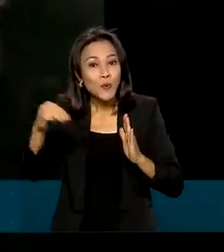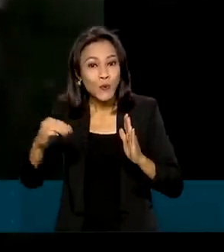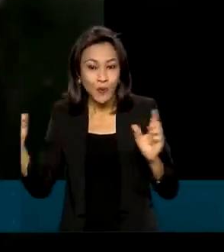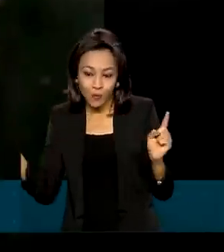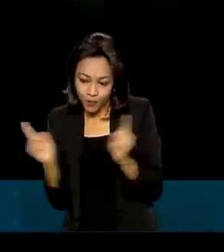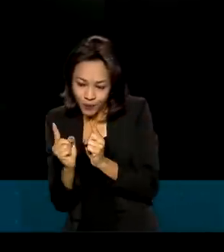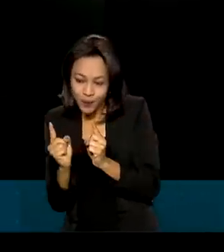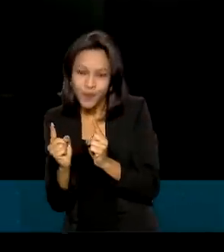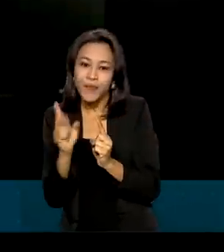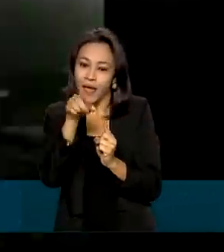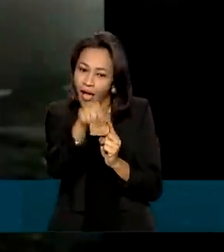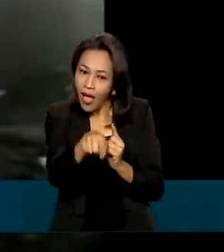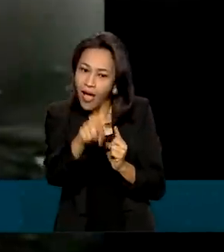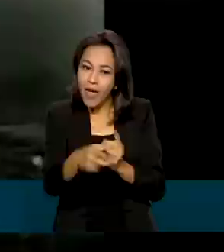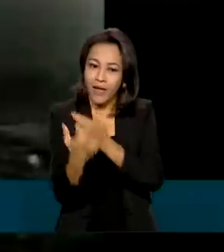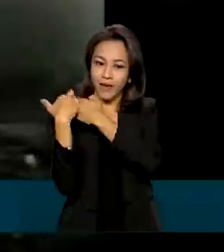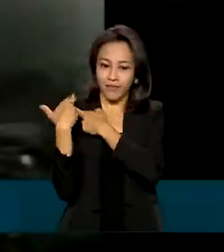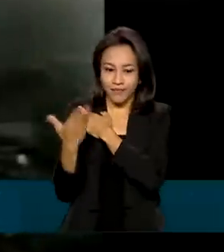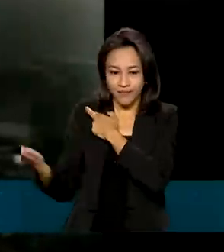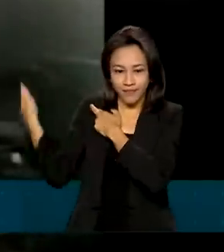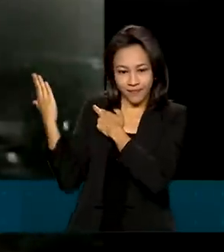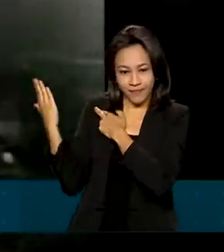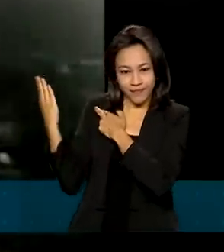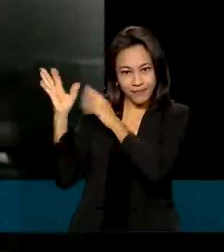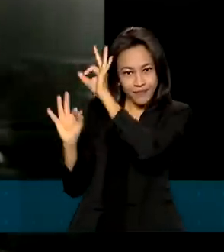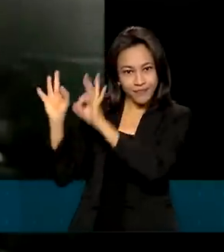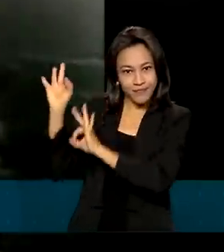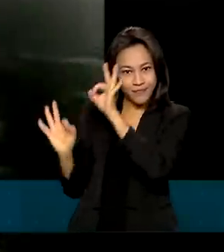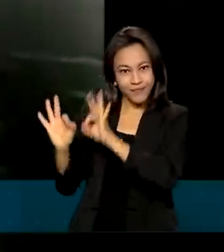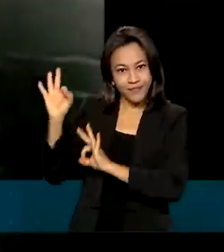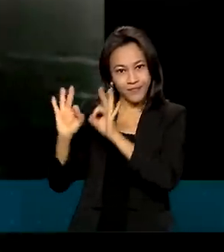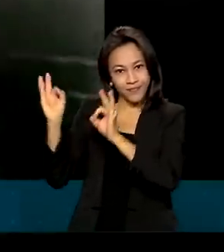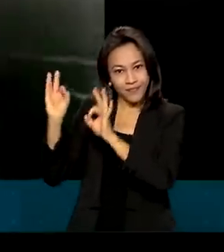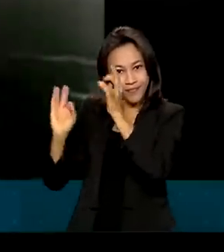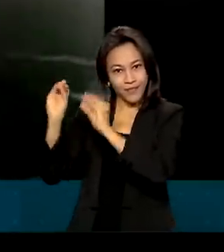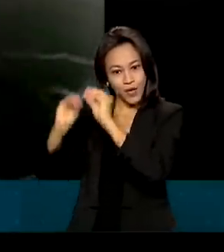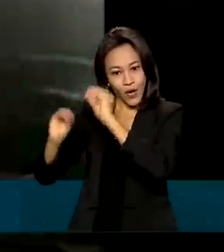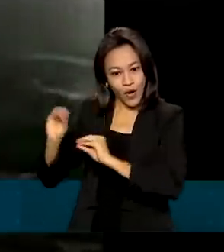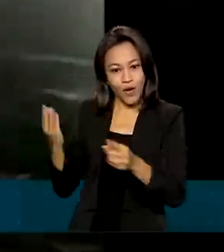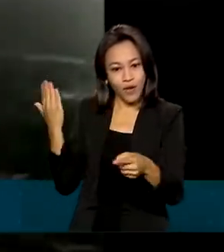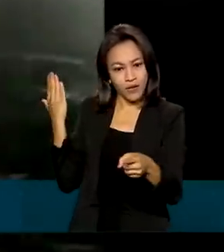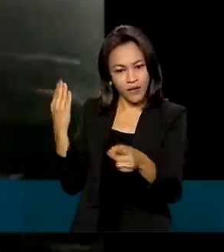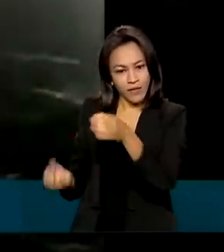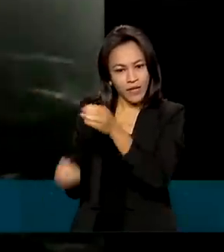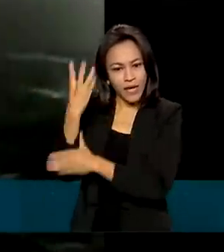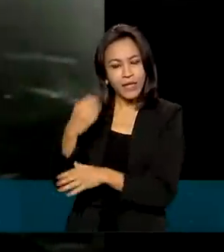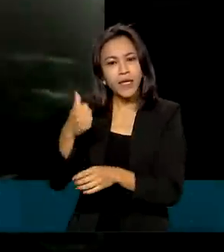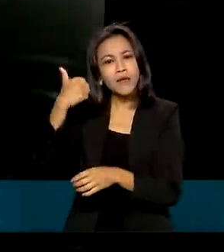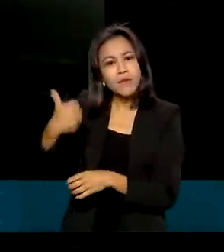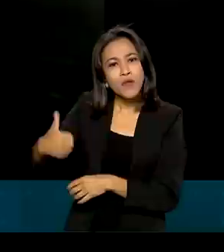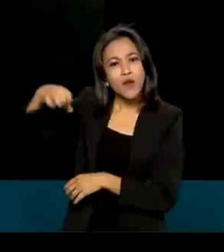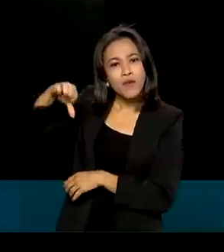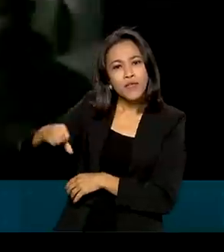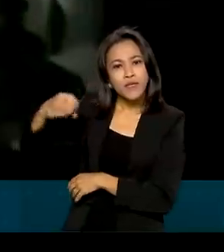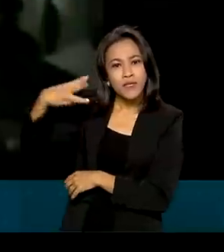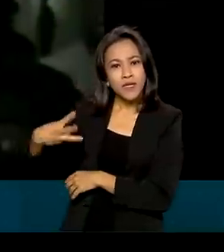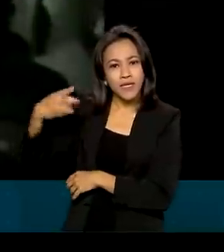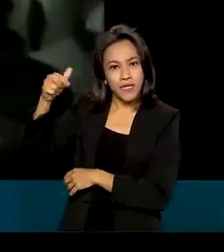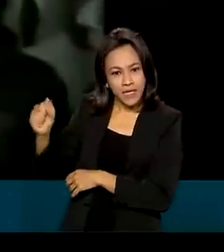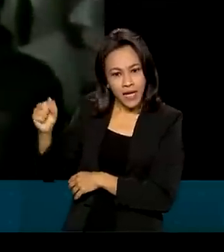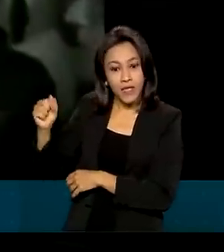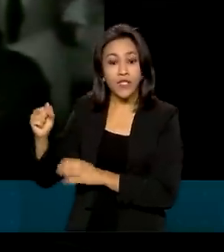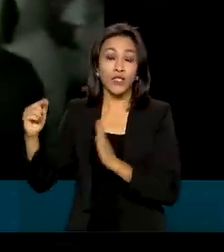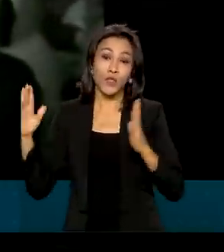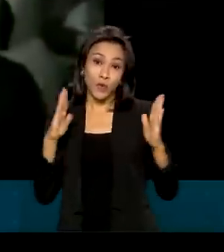era produzido pela Agência Nacional, agência de notícia brasileira criada em 1937,